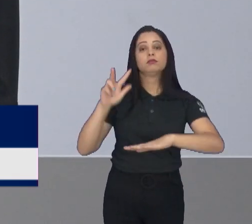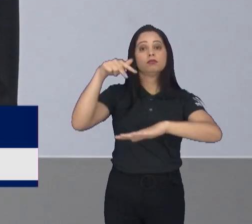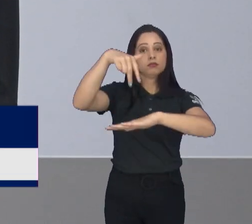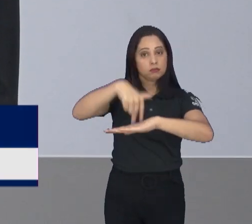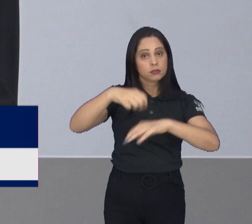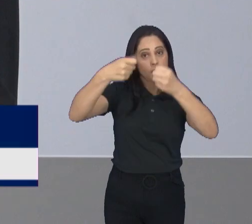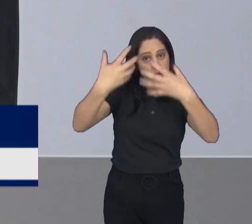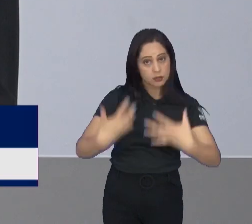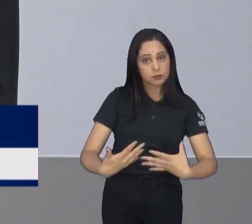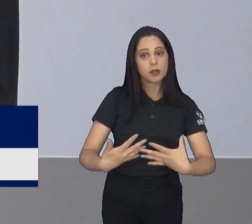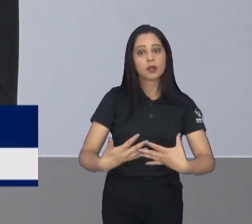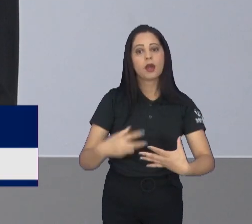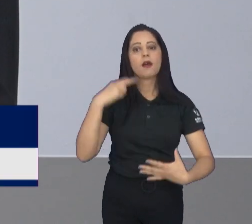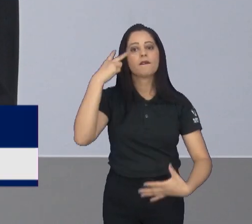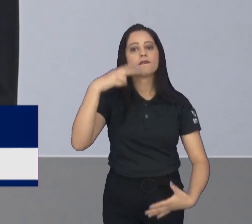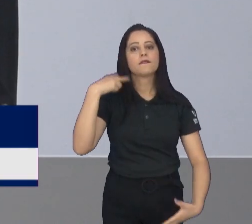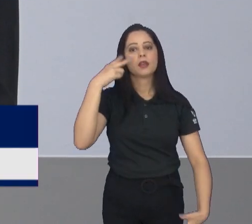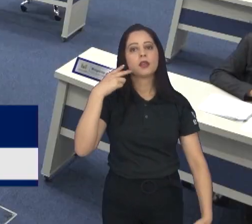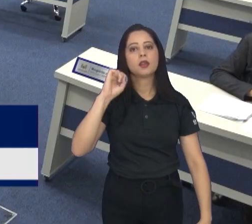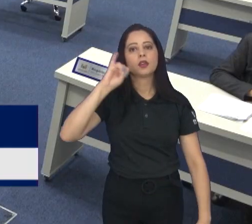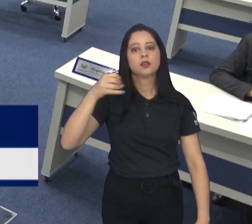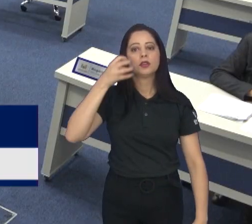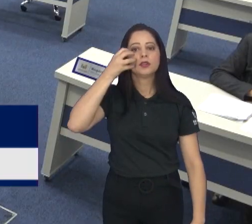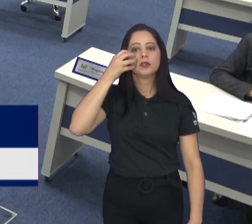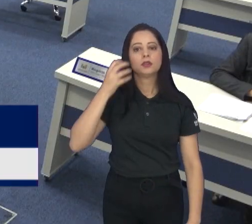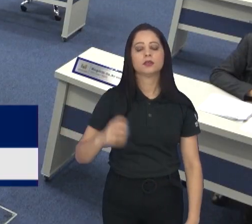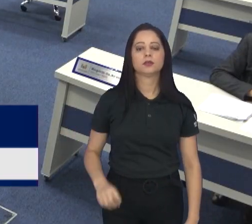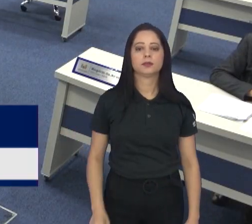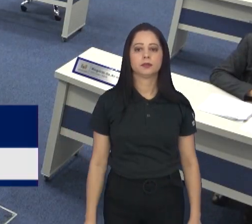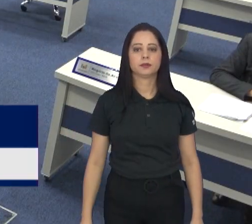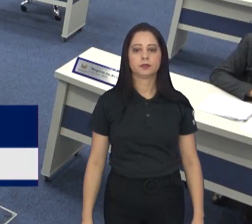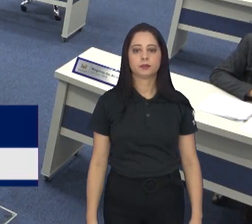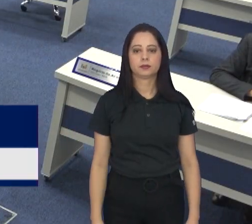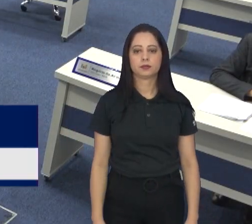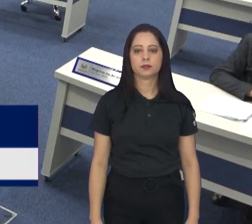no processo, a vereadora Juliana Fraga.